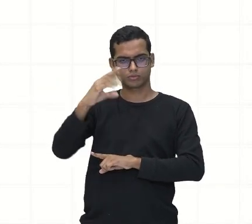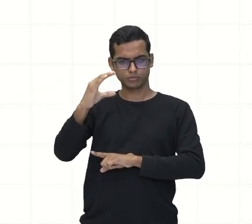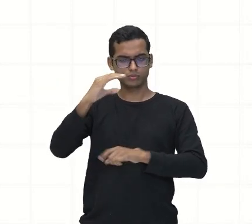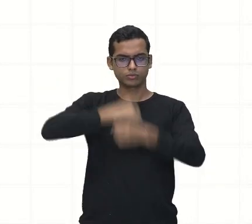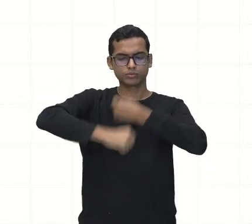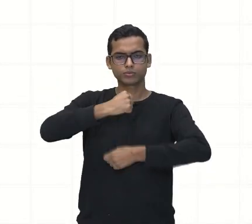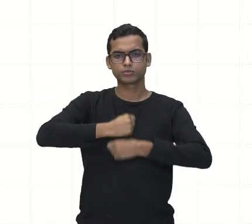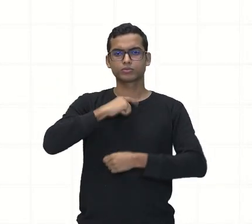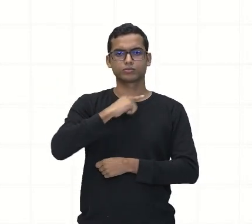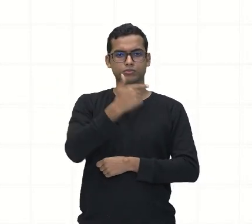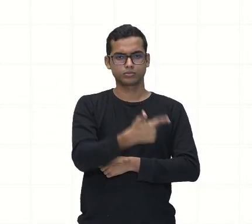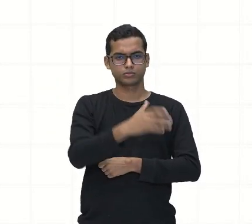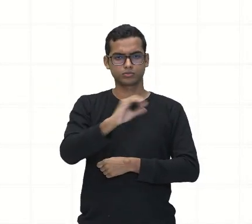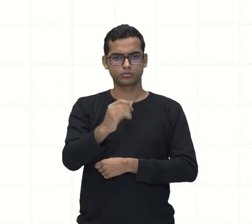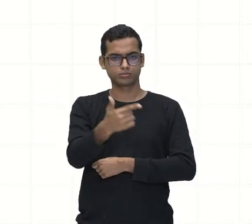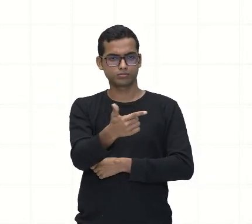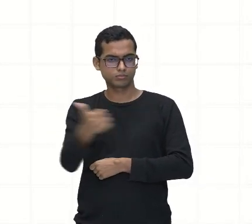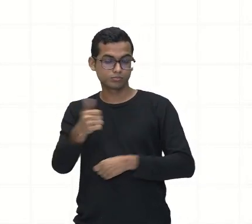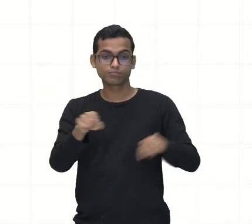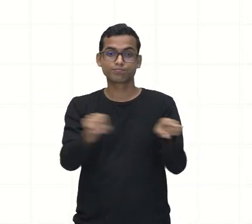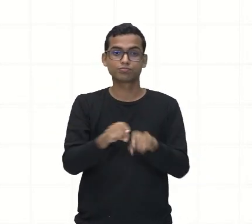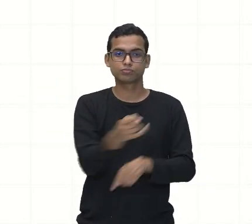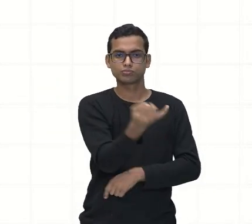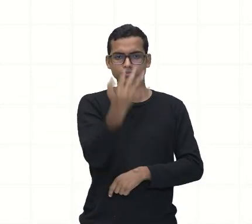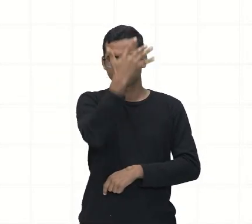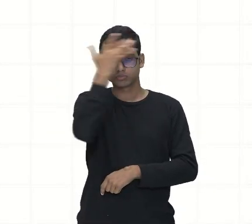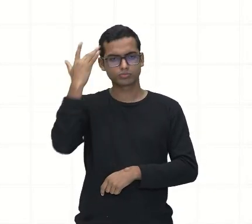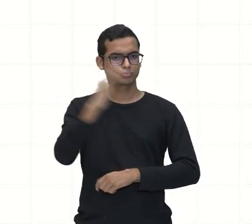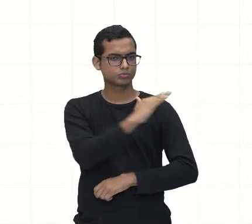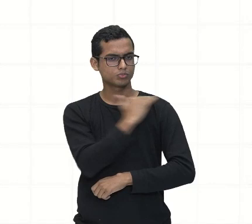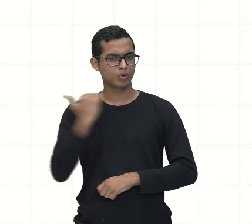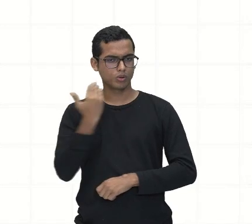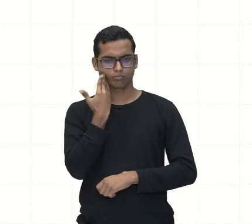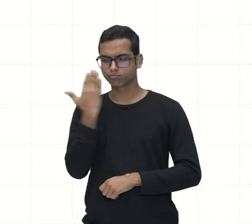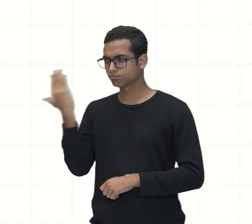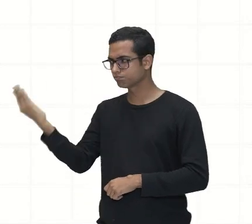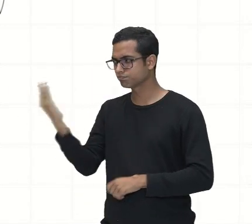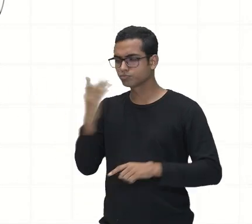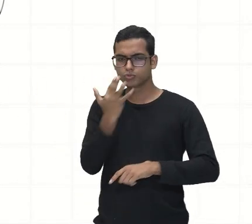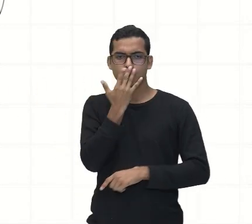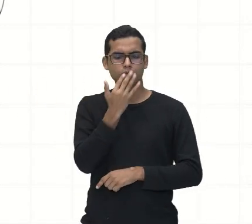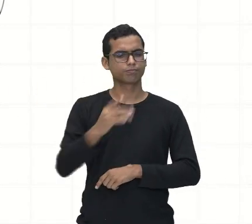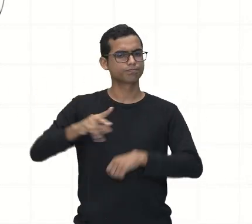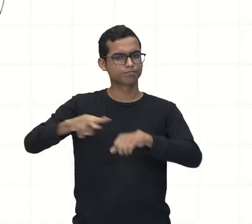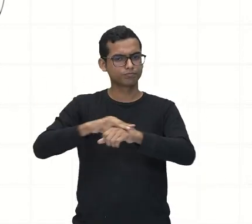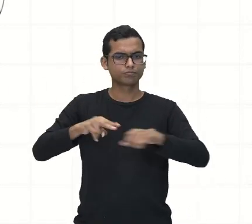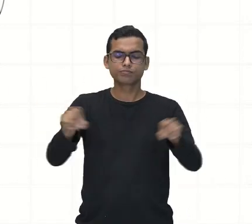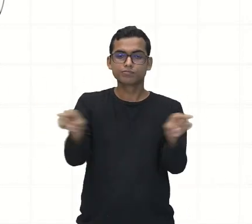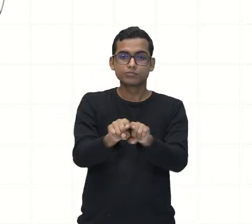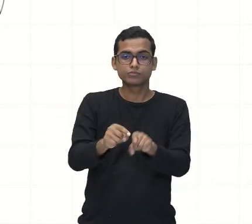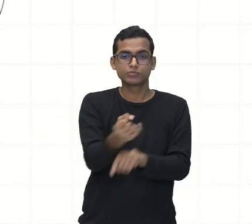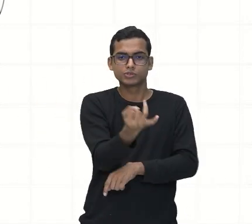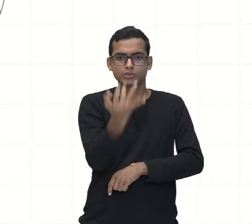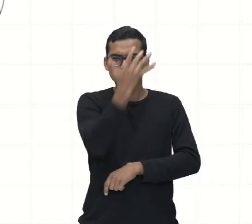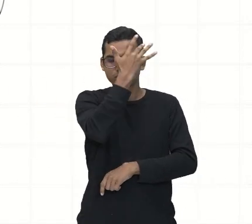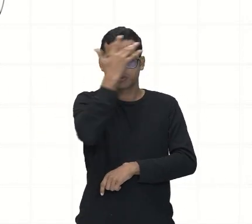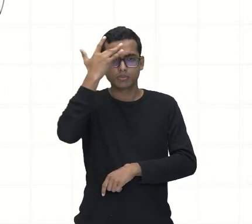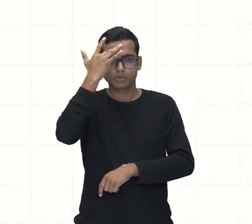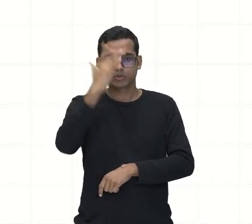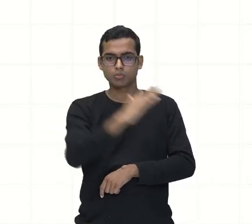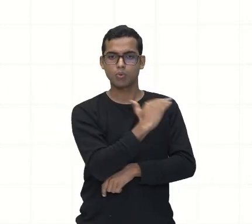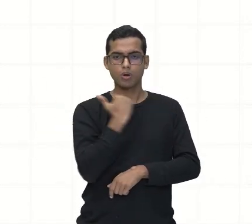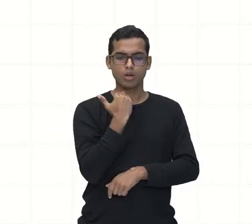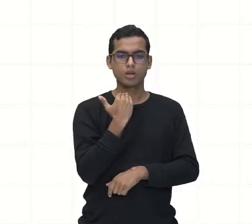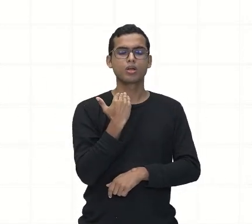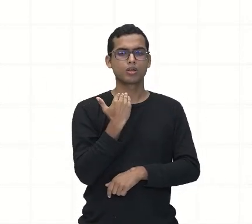de mortes no Brasil e aqui a quantidade por milhão. Tudo bem? Só